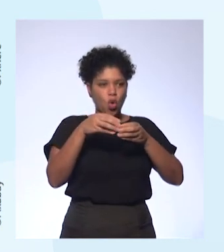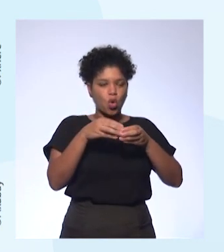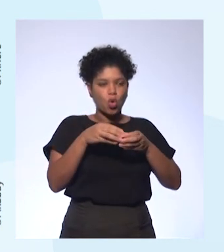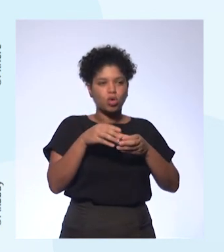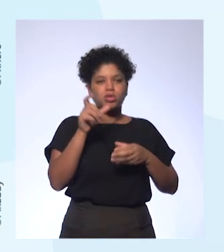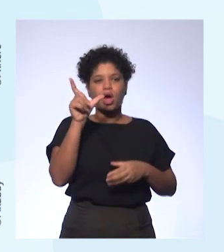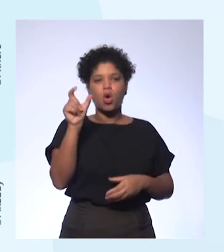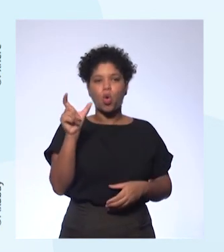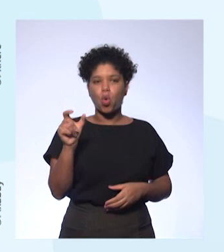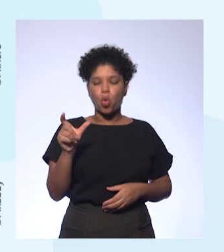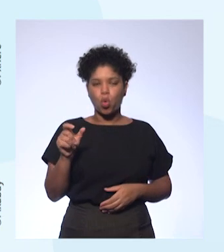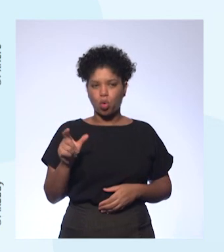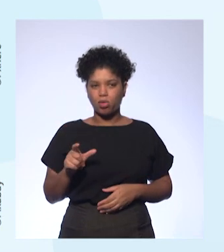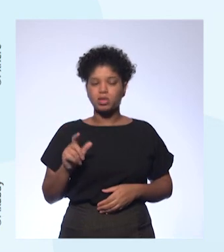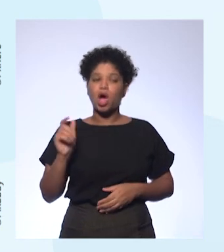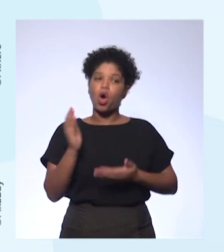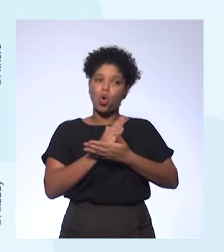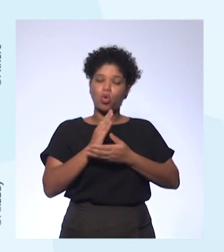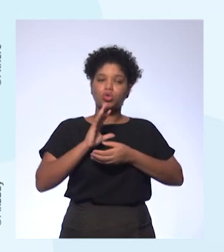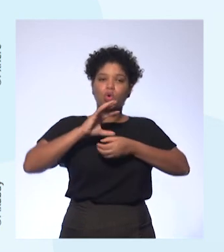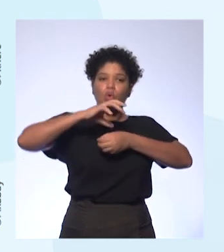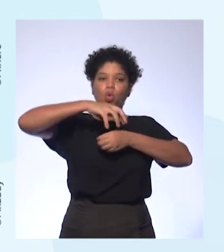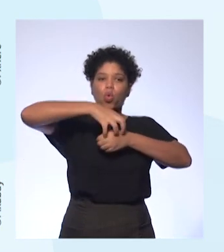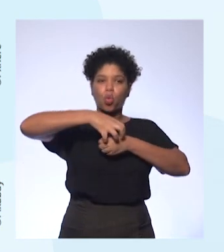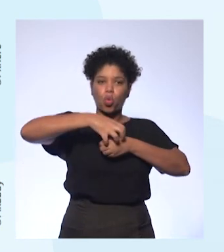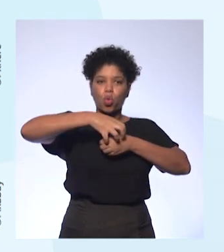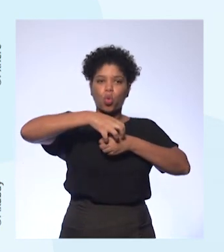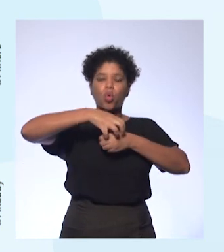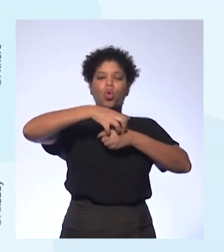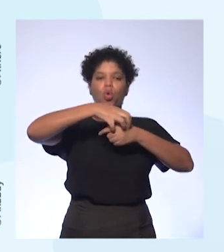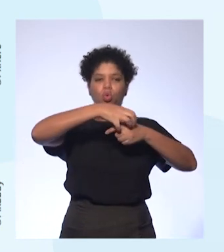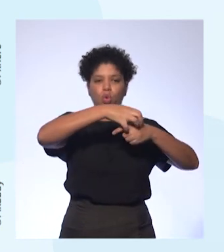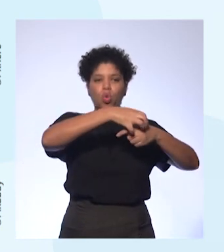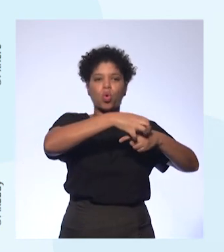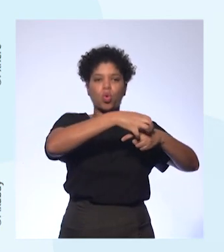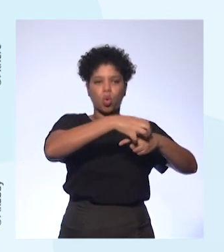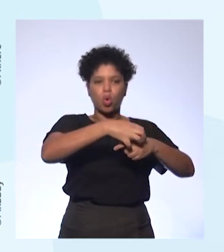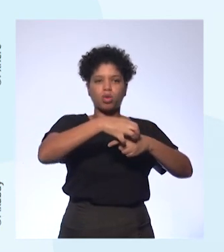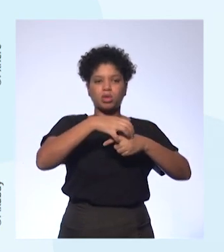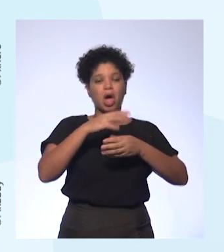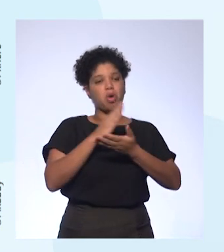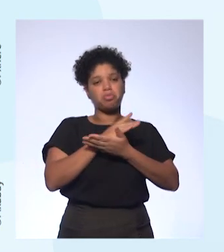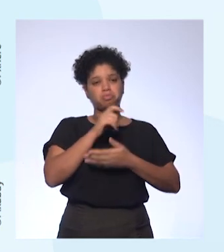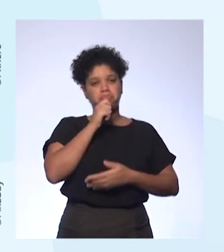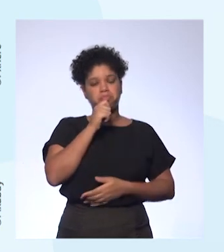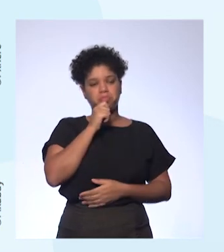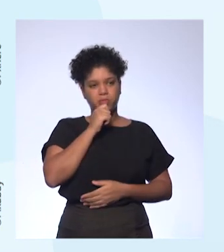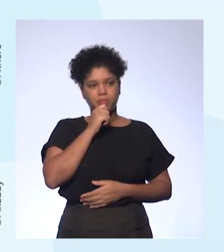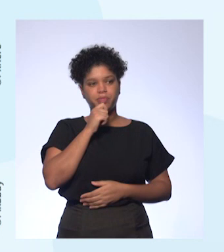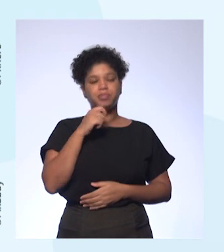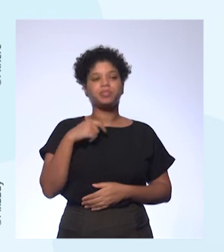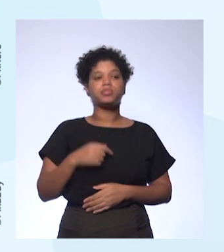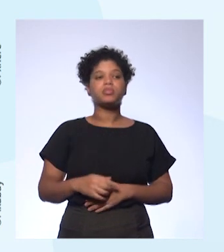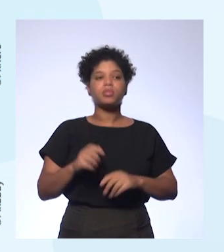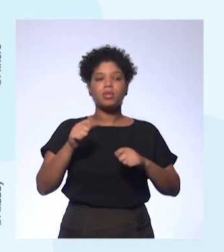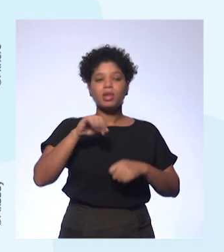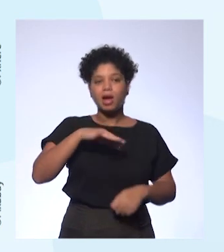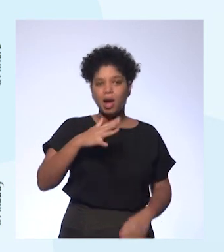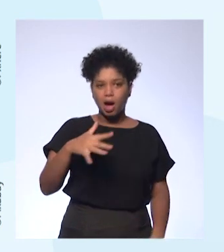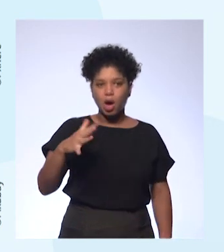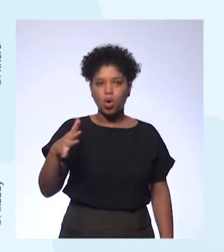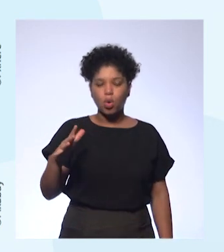apresentar conchas. Eles vão viver em ambiente aquático ou em terrestre e úmido, tá?